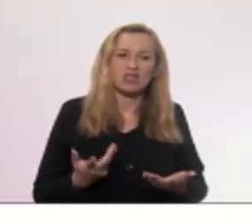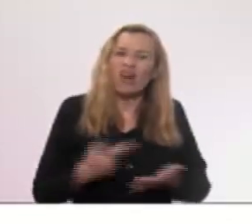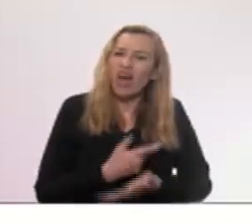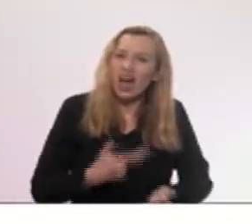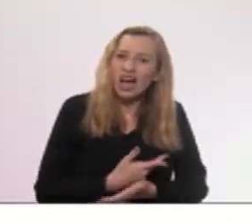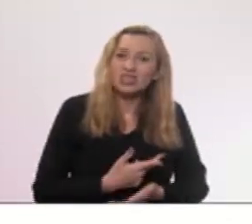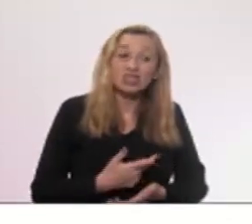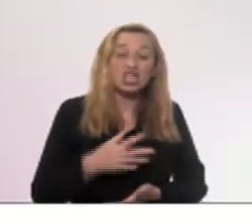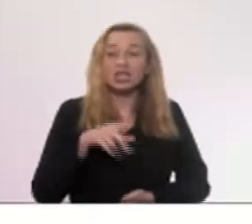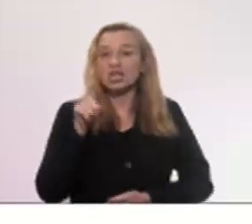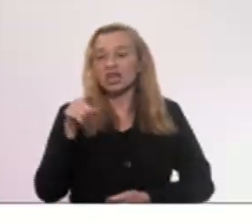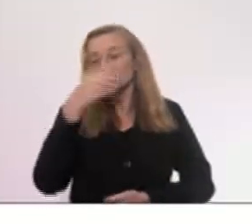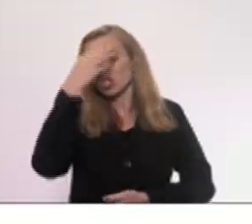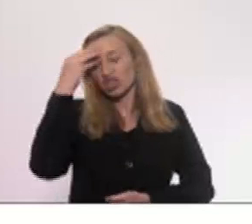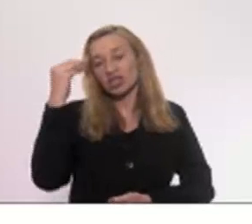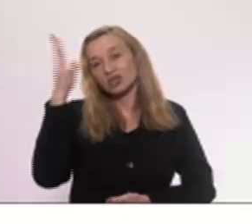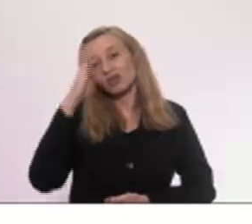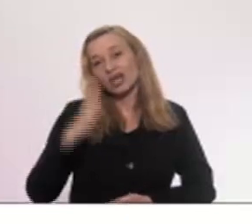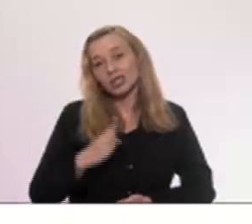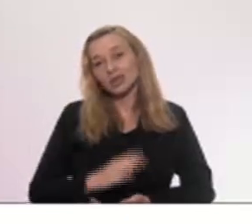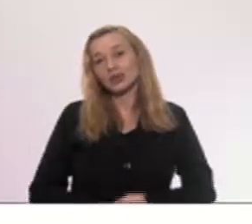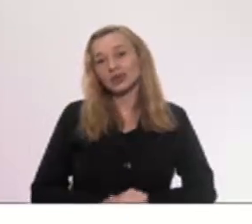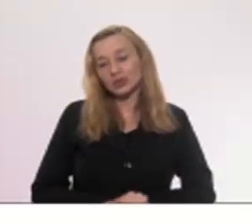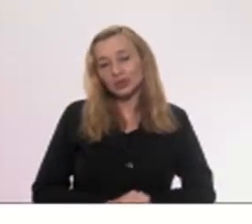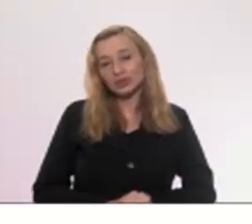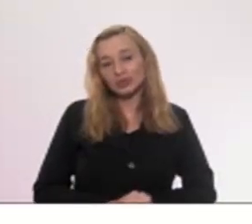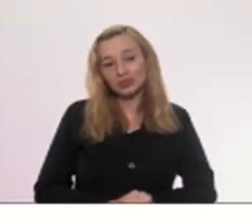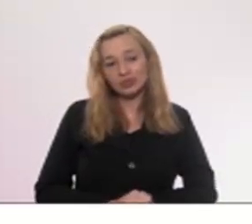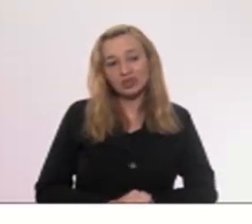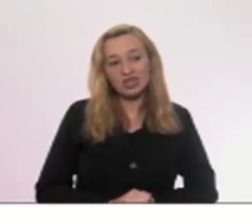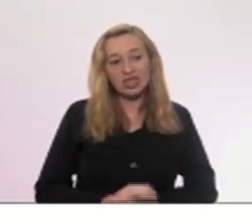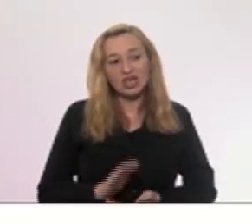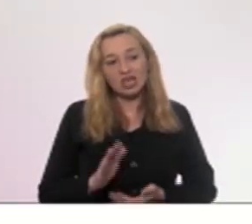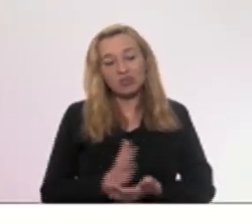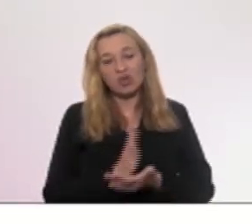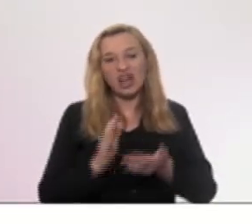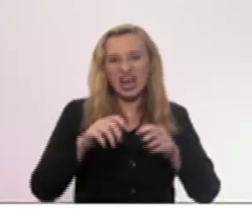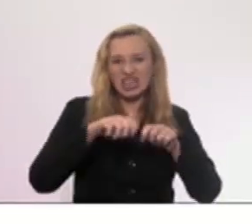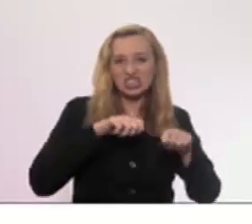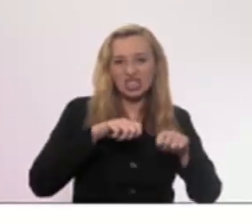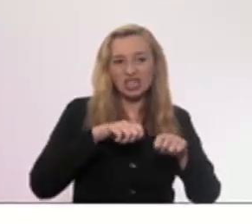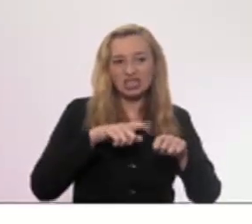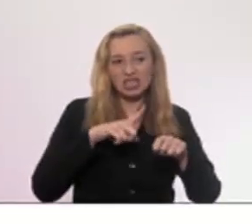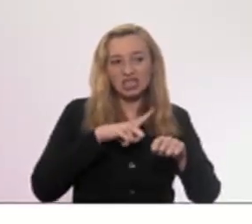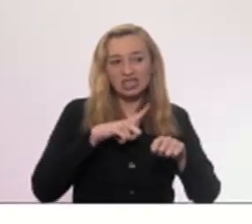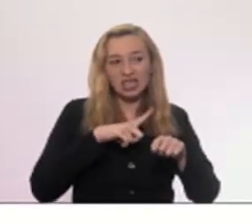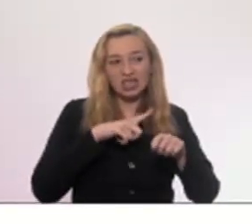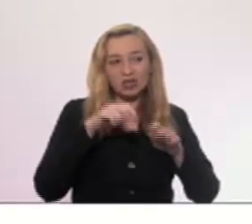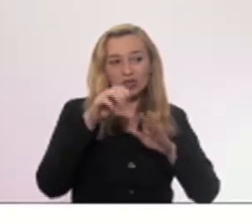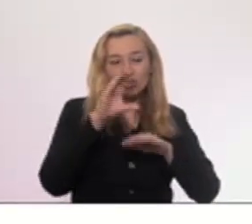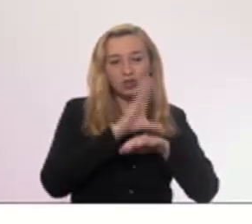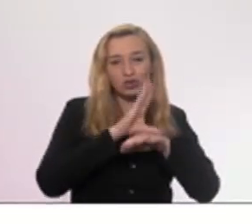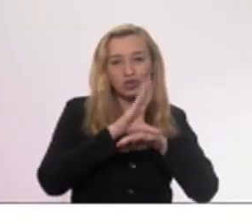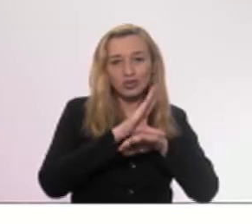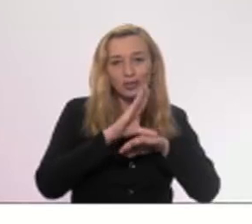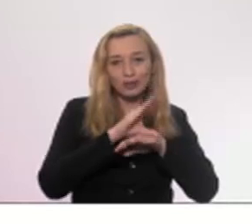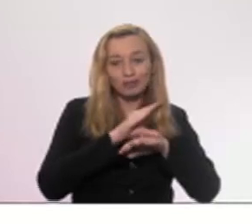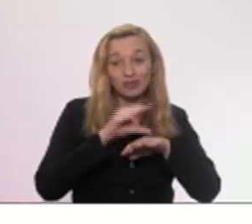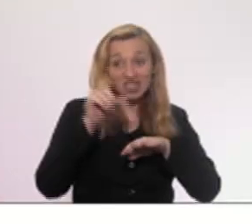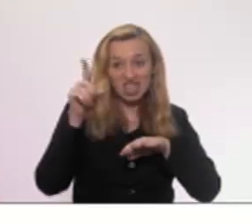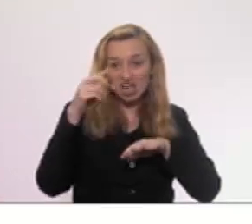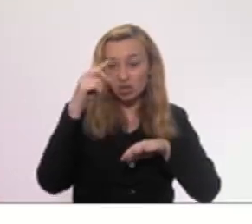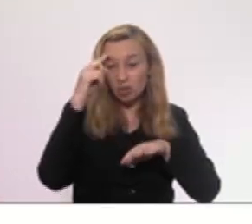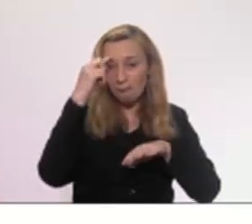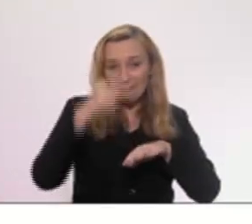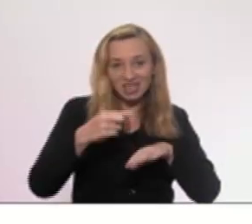desmedido que ele esquece que o Brasil tem ainda, embora rasgada muitas vezes no último período, ainda tem uma Constituição, e que ele não é o dono